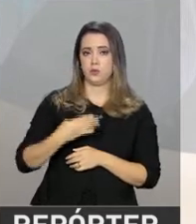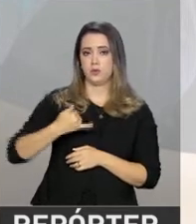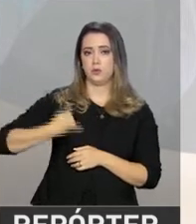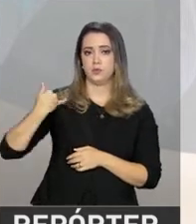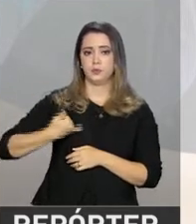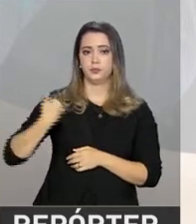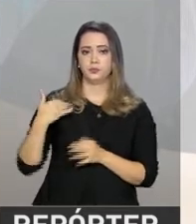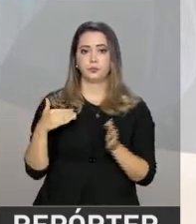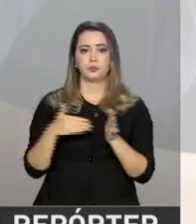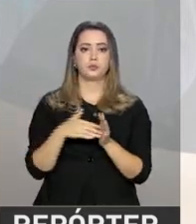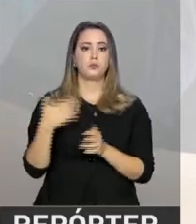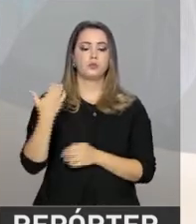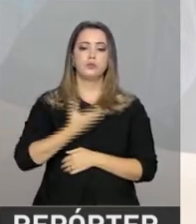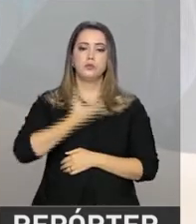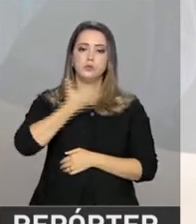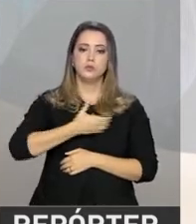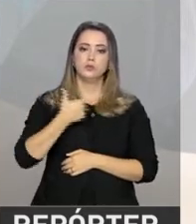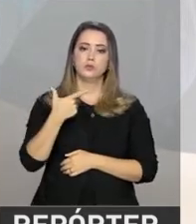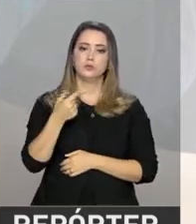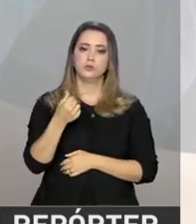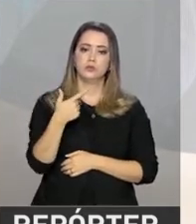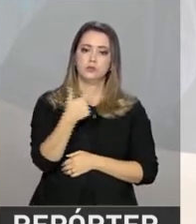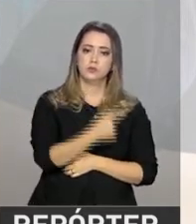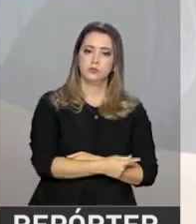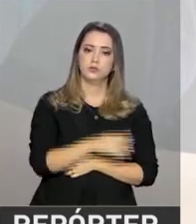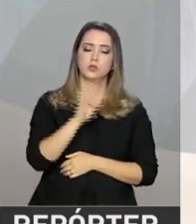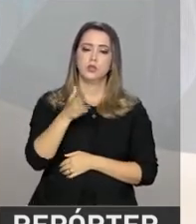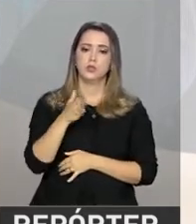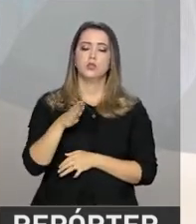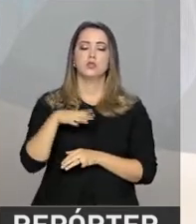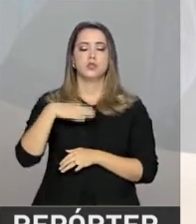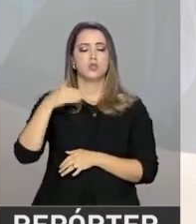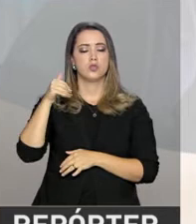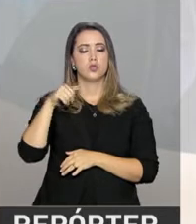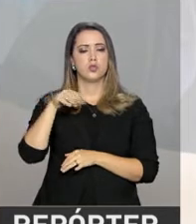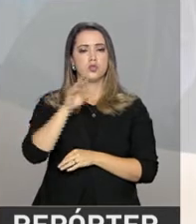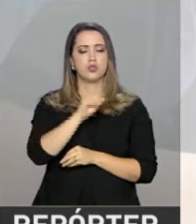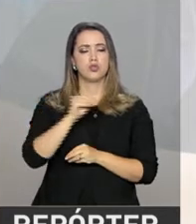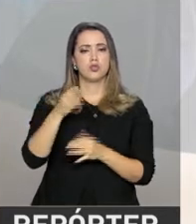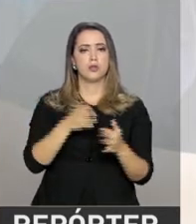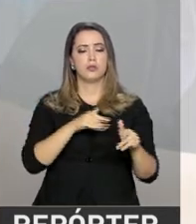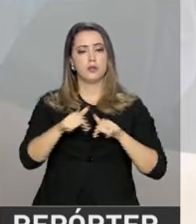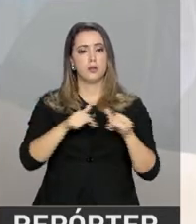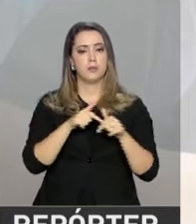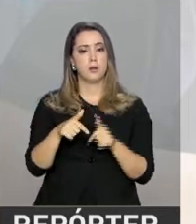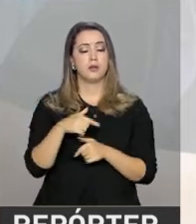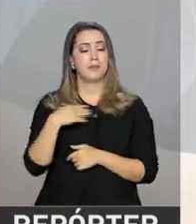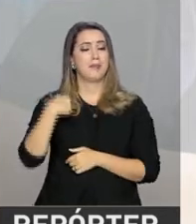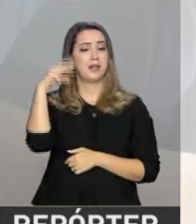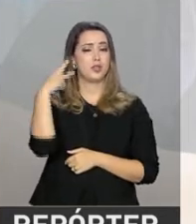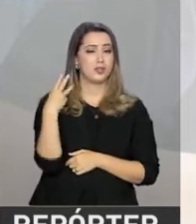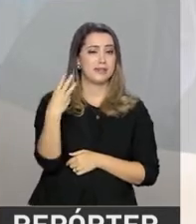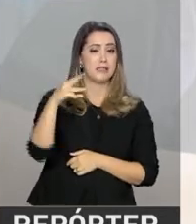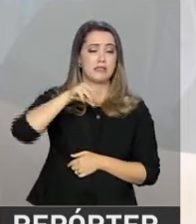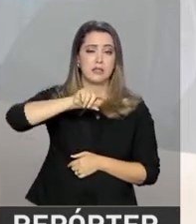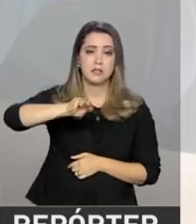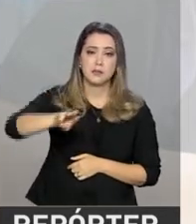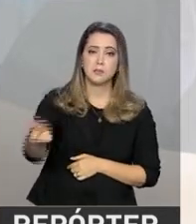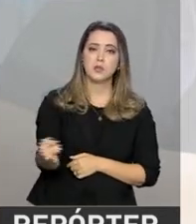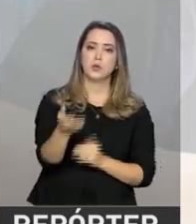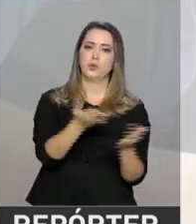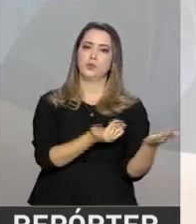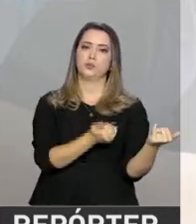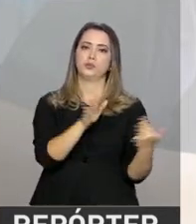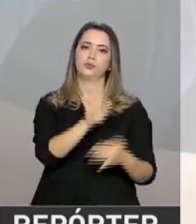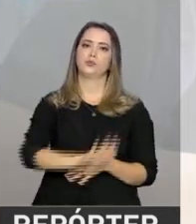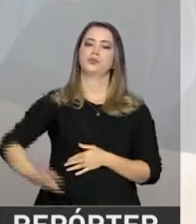até dezembro de 2017 já foram atendidos mais de três milhões e duzentos mil jovens em